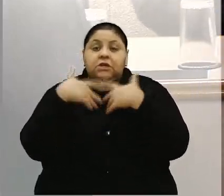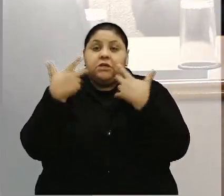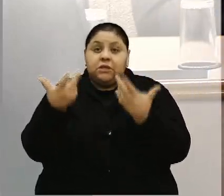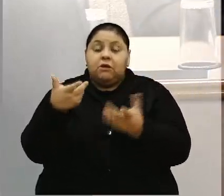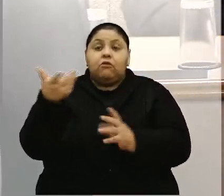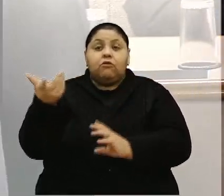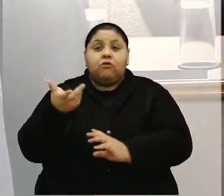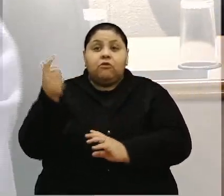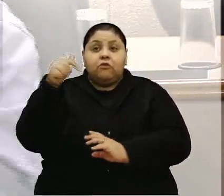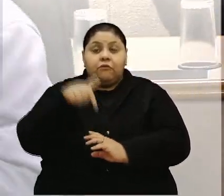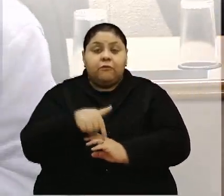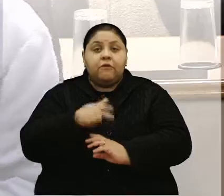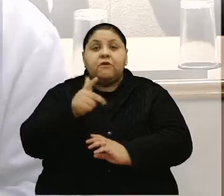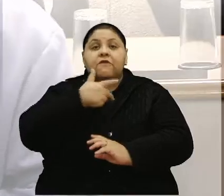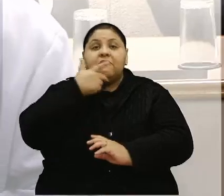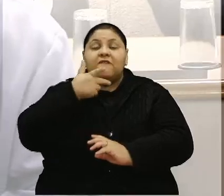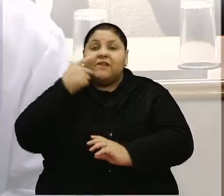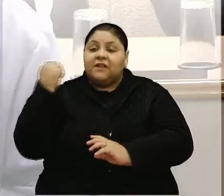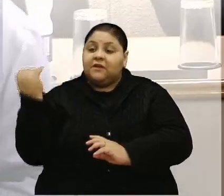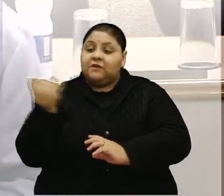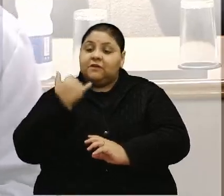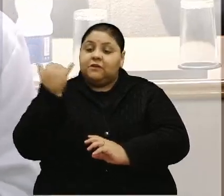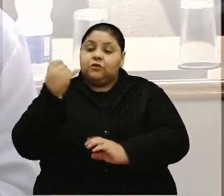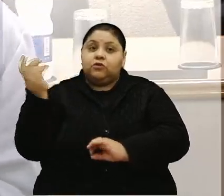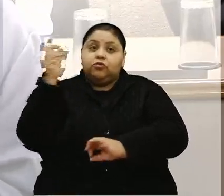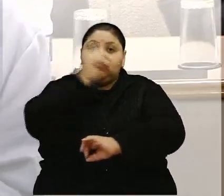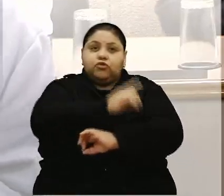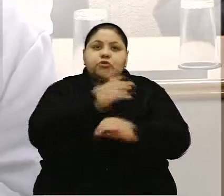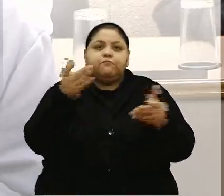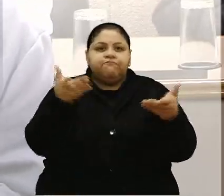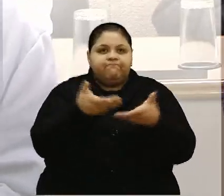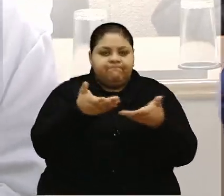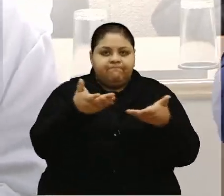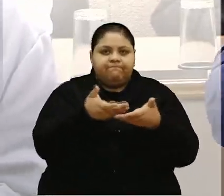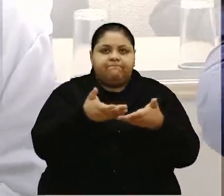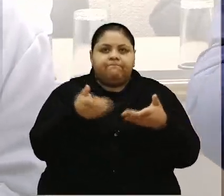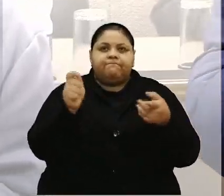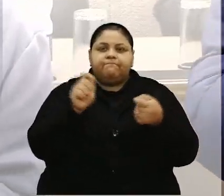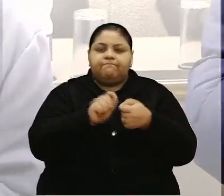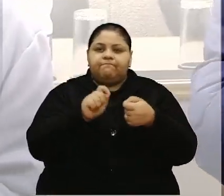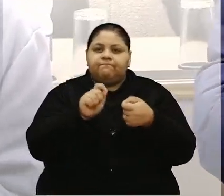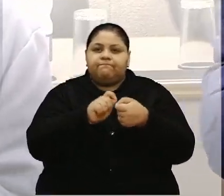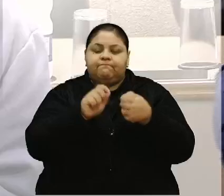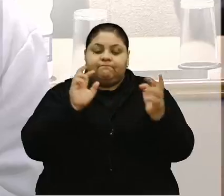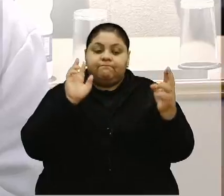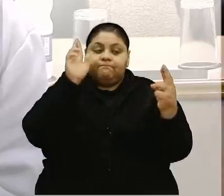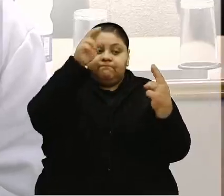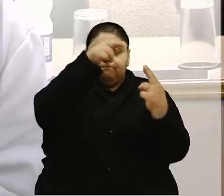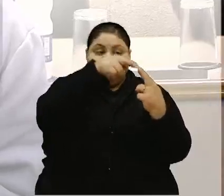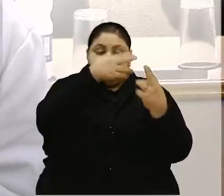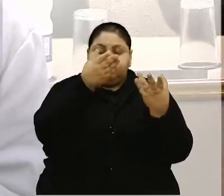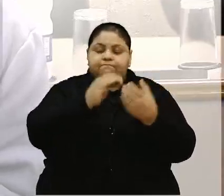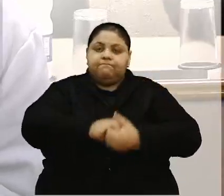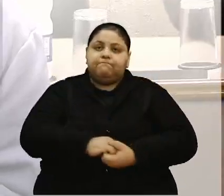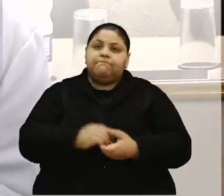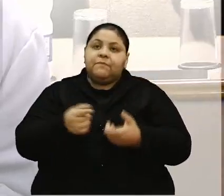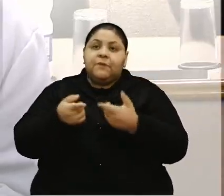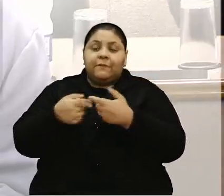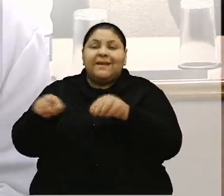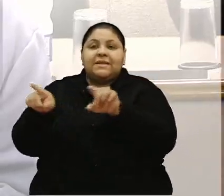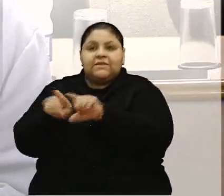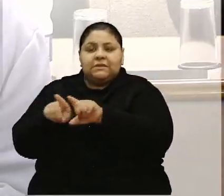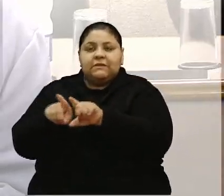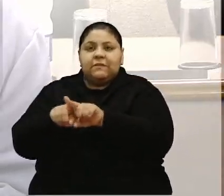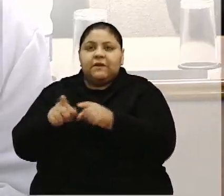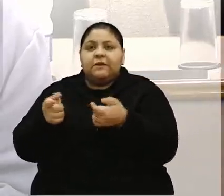aqui salientar da importância desse dia e fazer as devidas referências. Mas não posso deixar